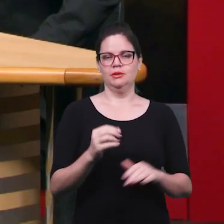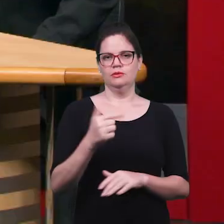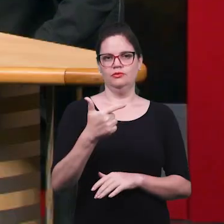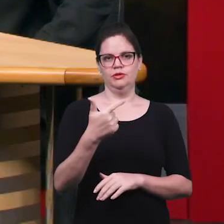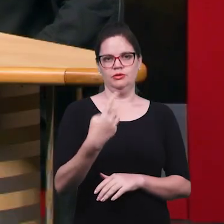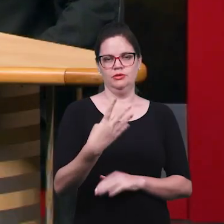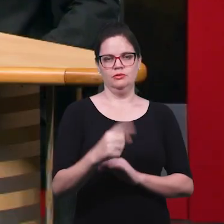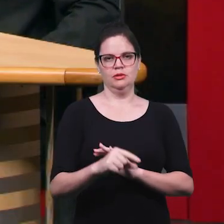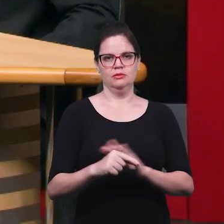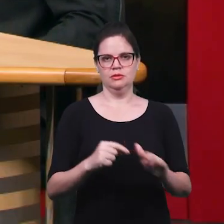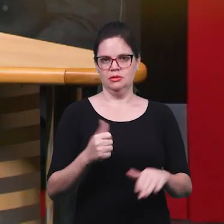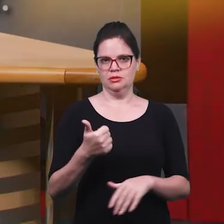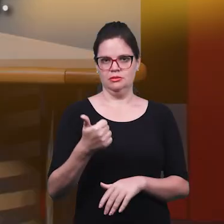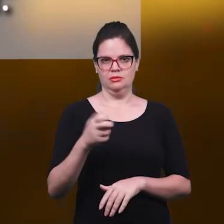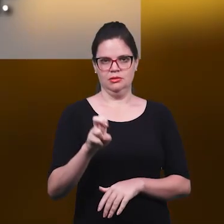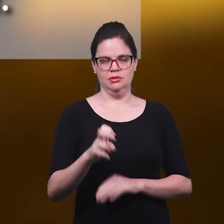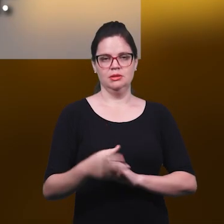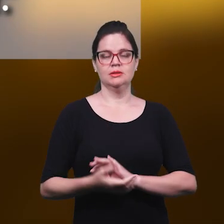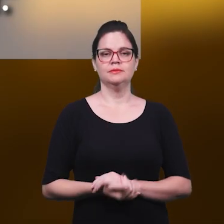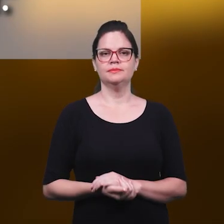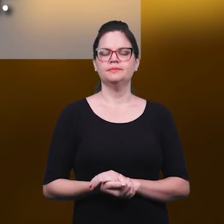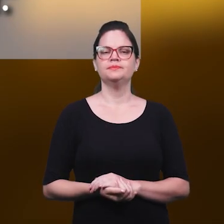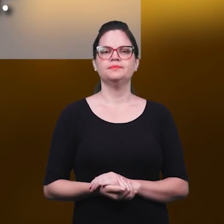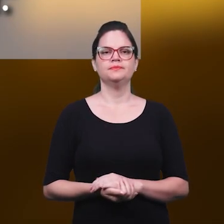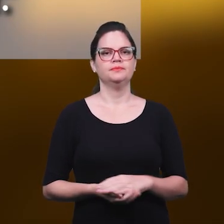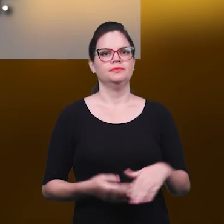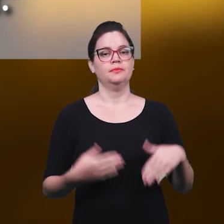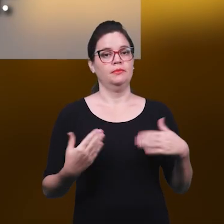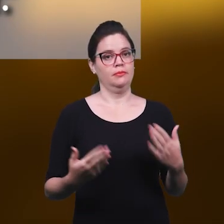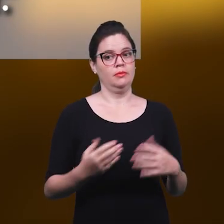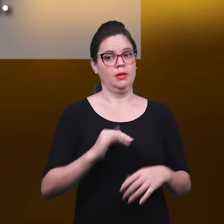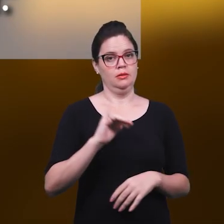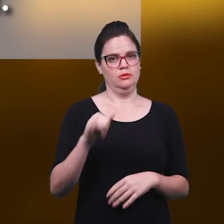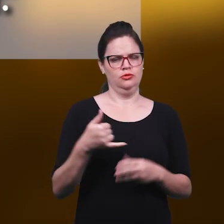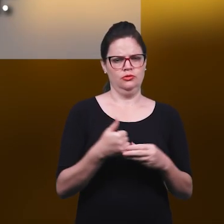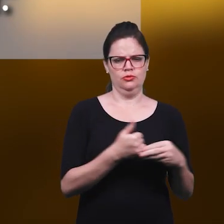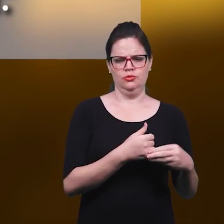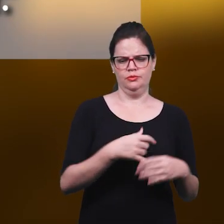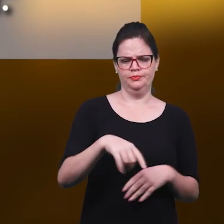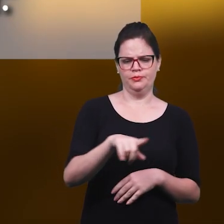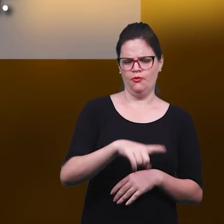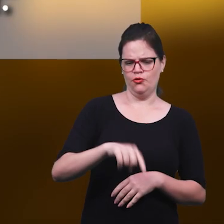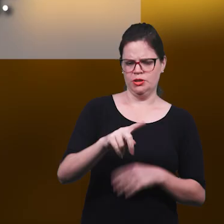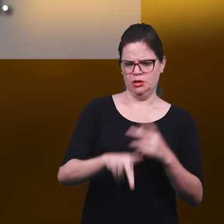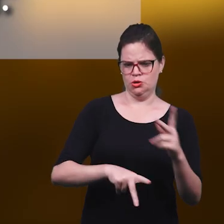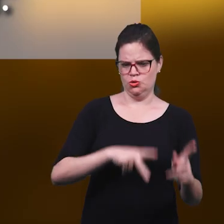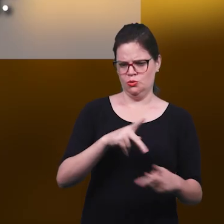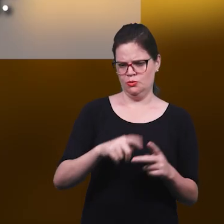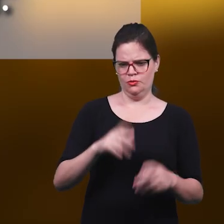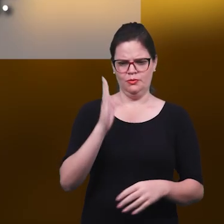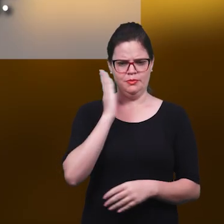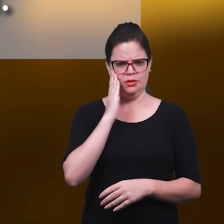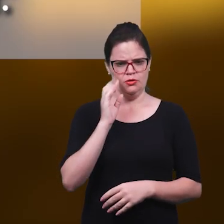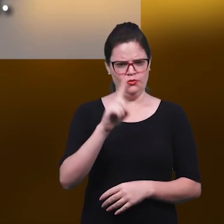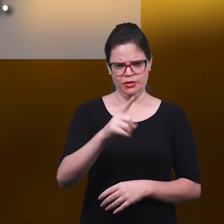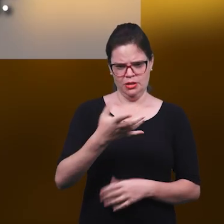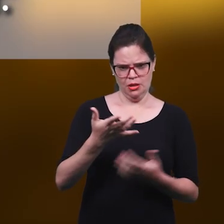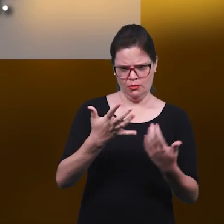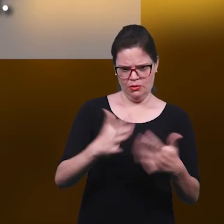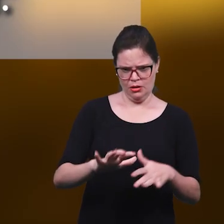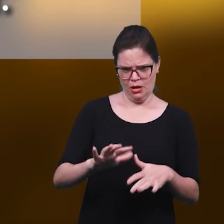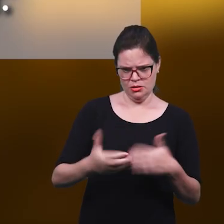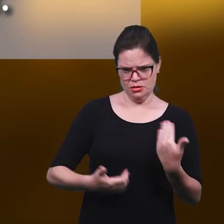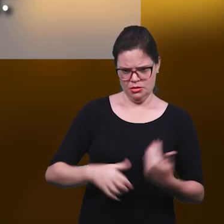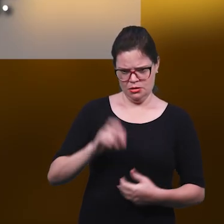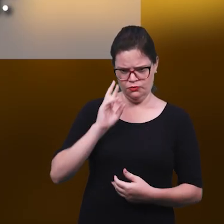número 15. A palavra diz assim: Porém, se vos parece mal aos vossos olhos servir ao Senhor,